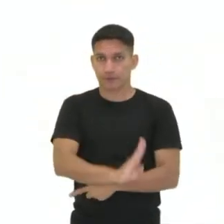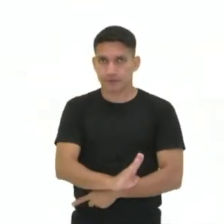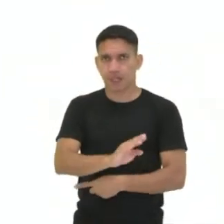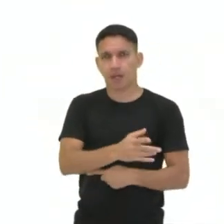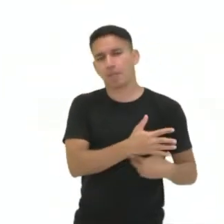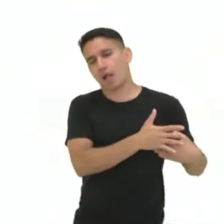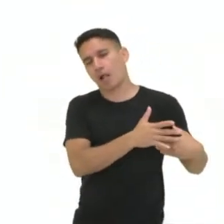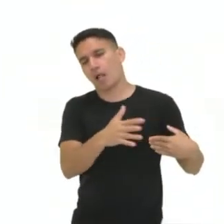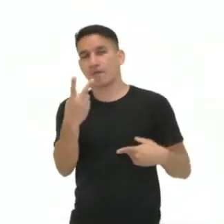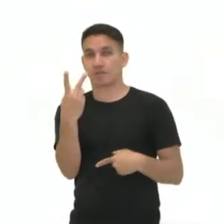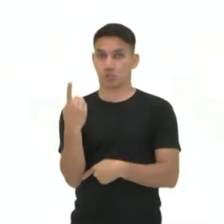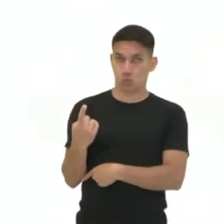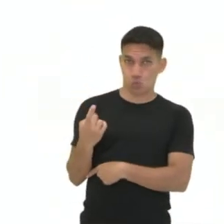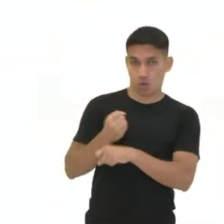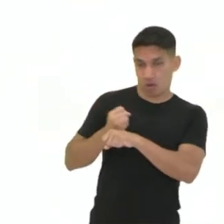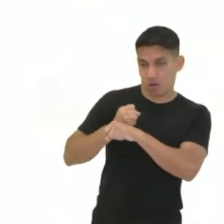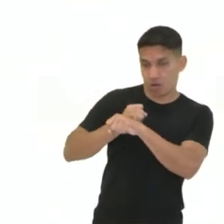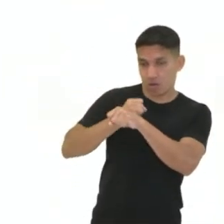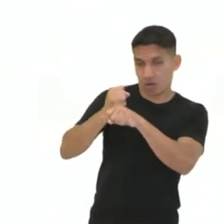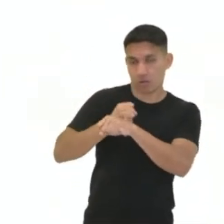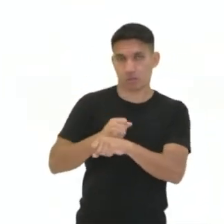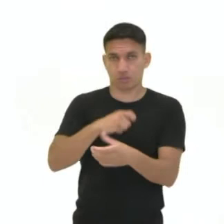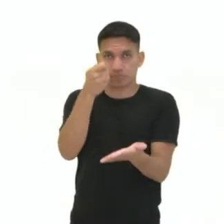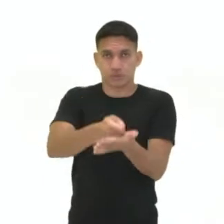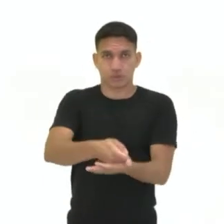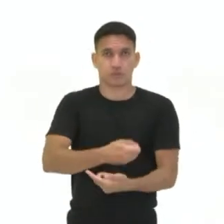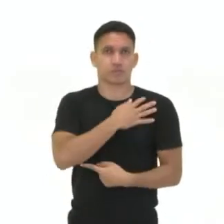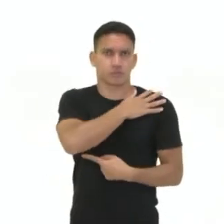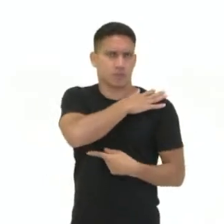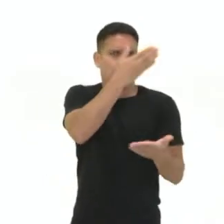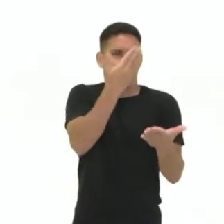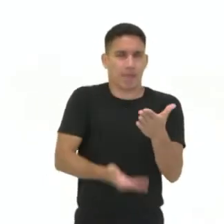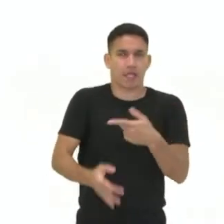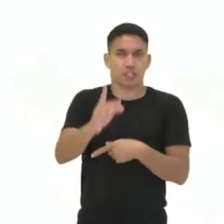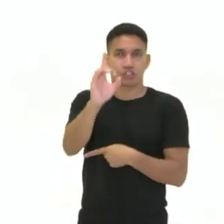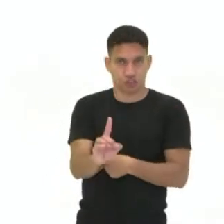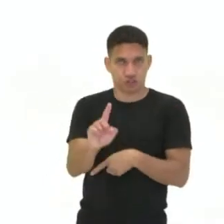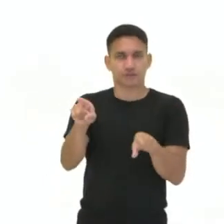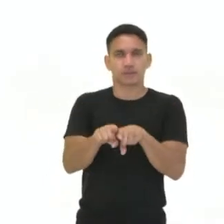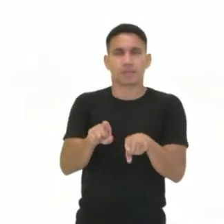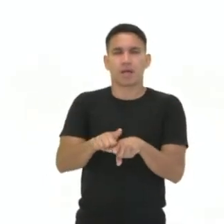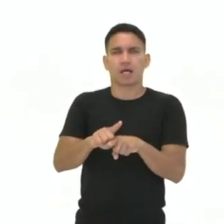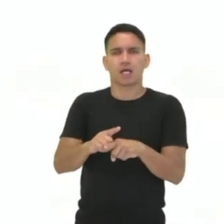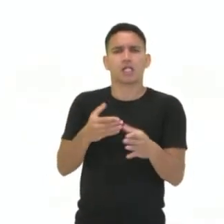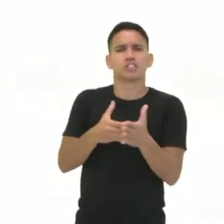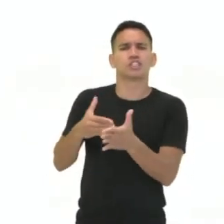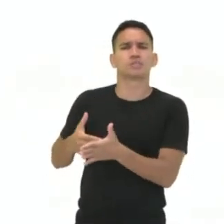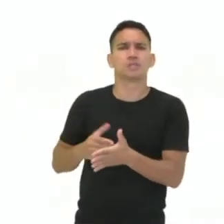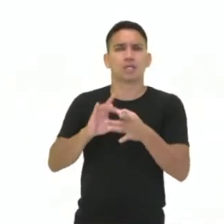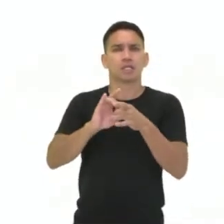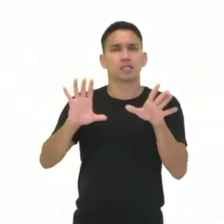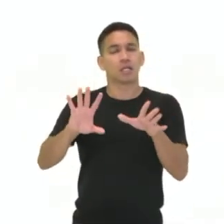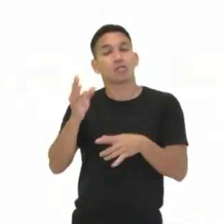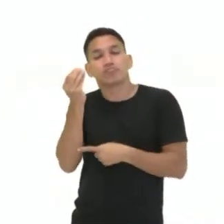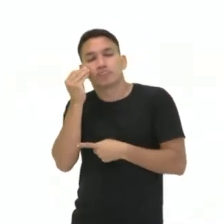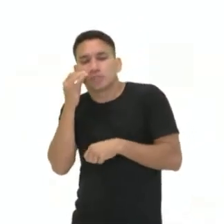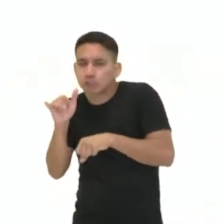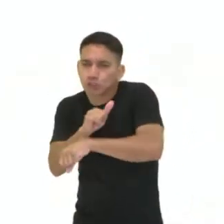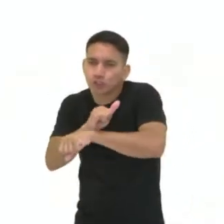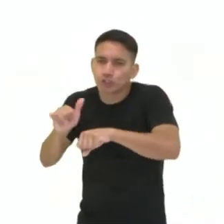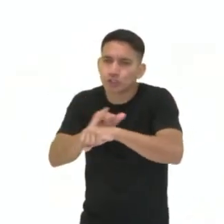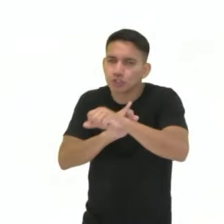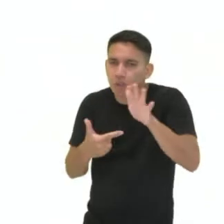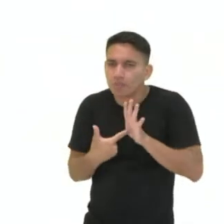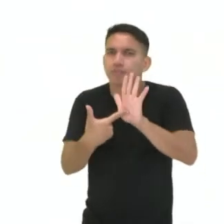ditadura militar, período de perda de direitos e restrição de liberdade, Chico encontrou brechas para expor as